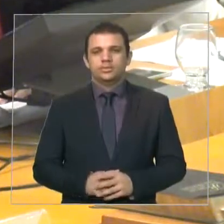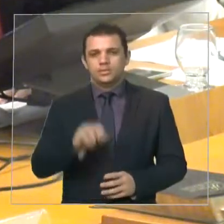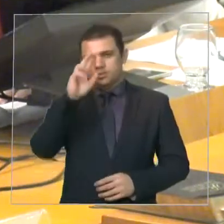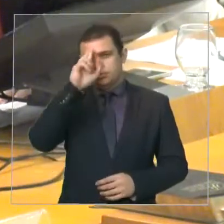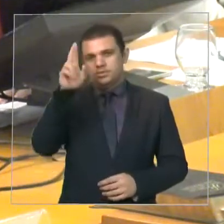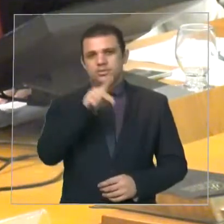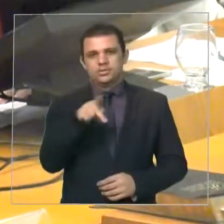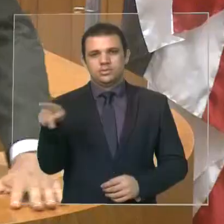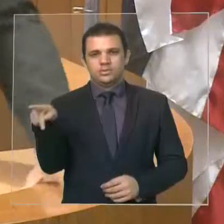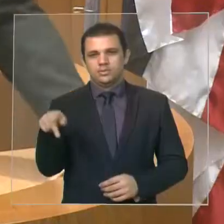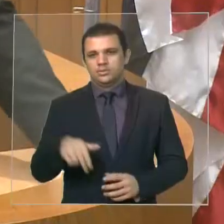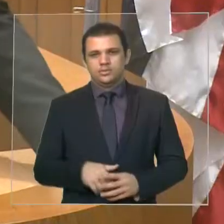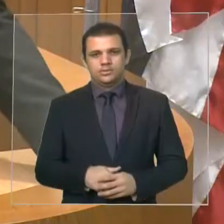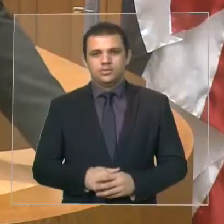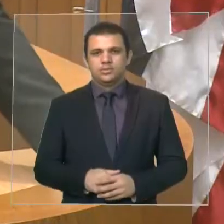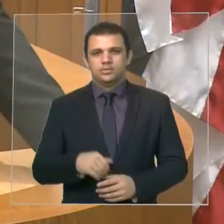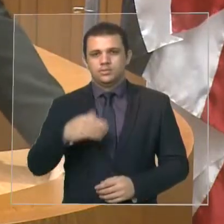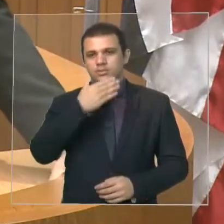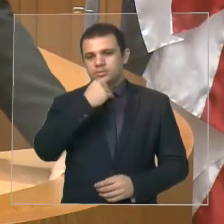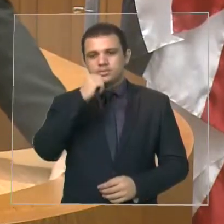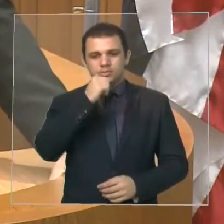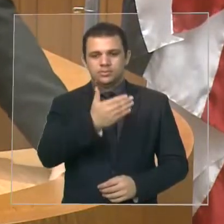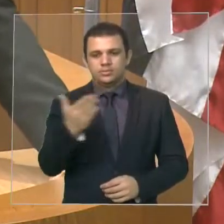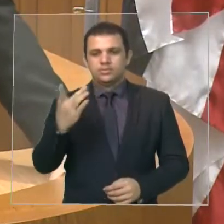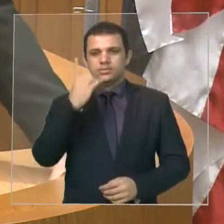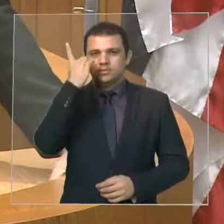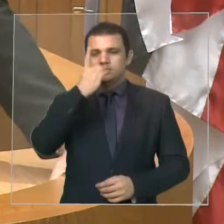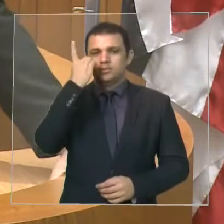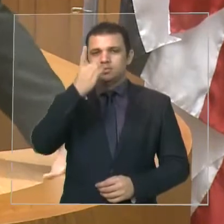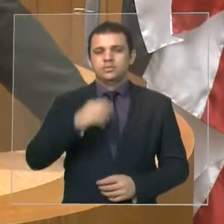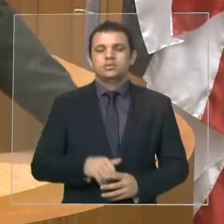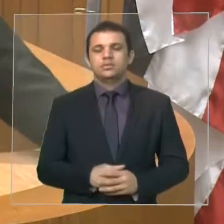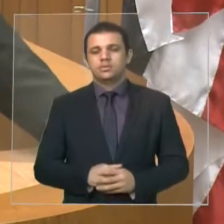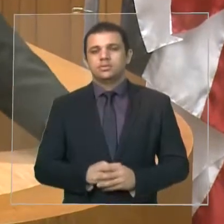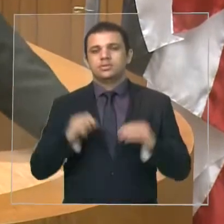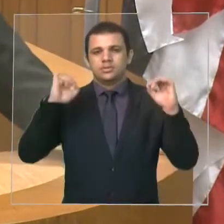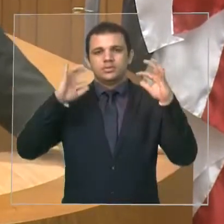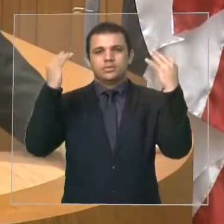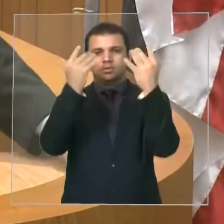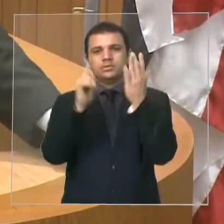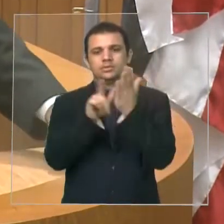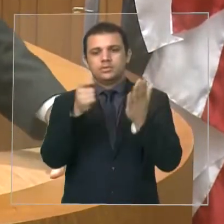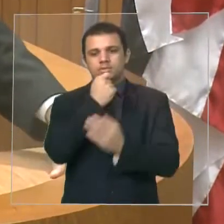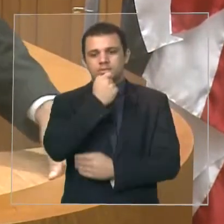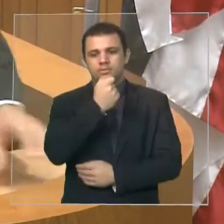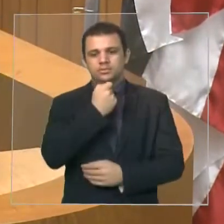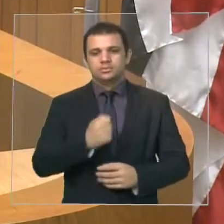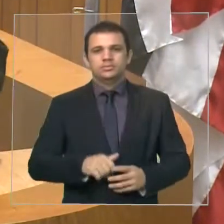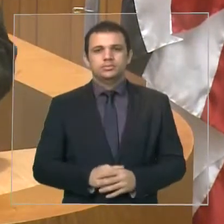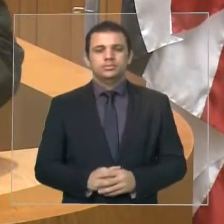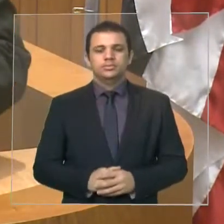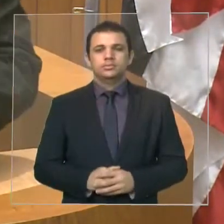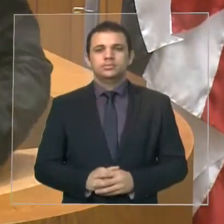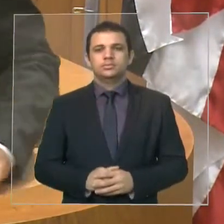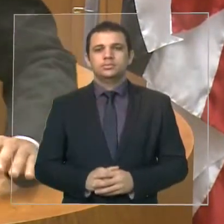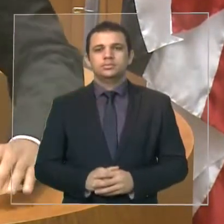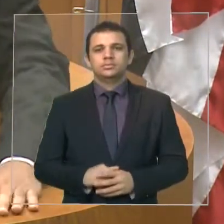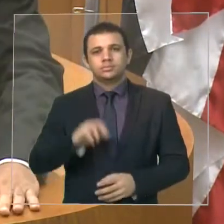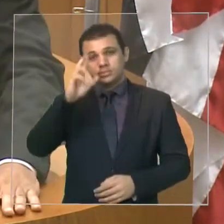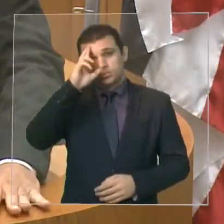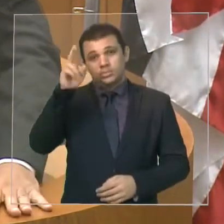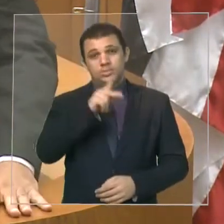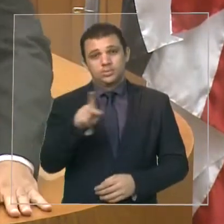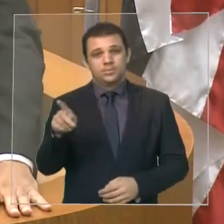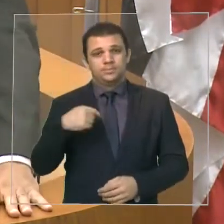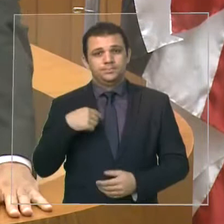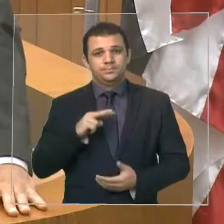Senhor presidente, senhores deputados, galeria, imprensa. Senhor presidente, eu